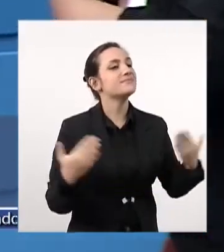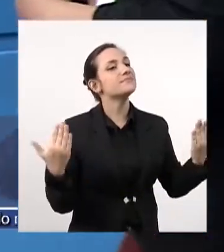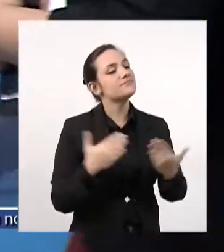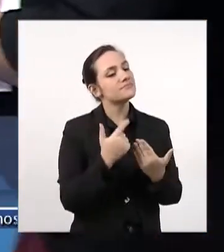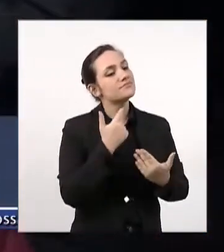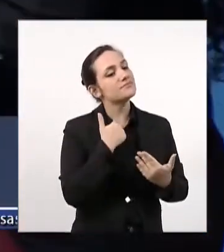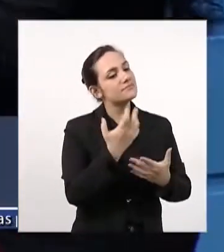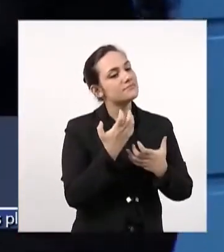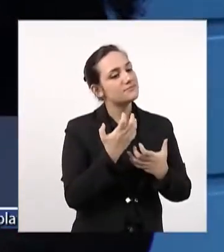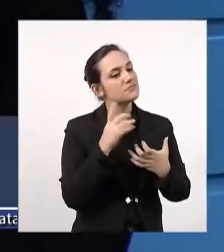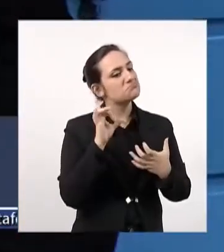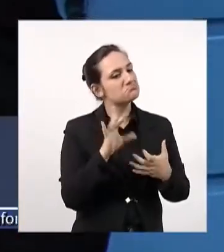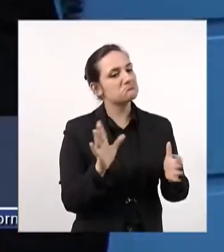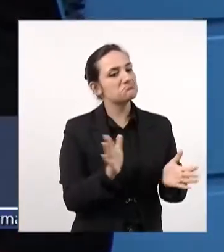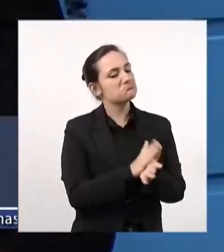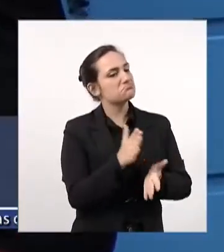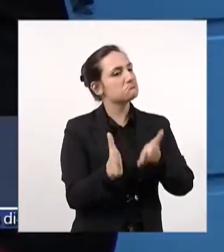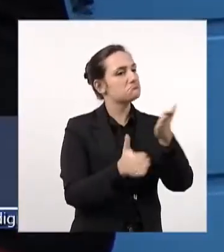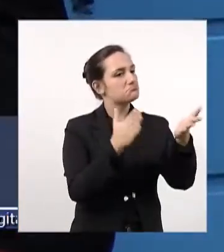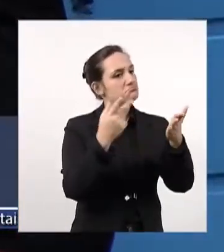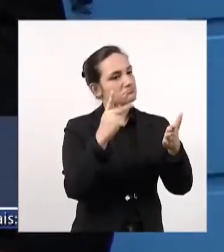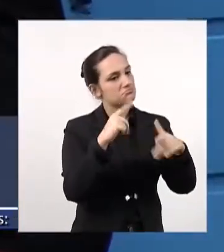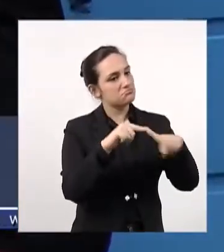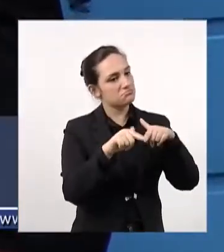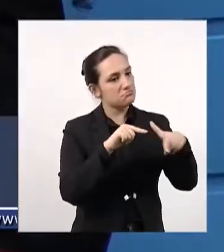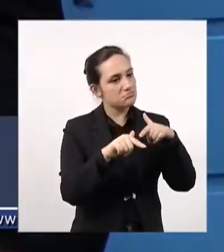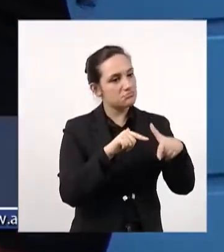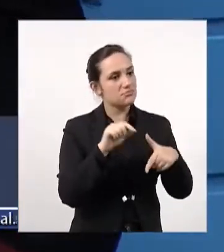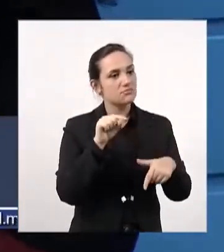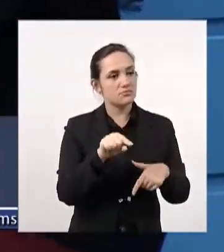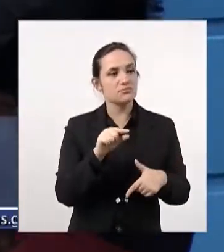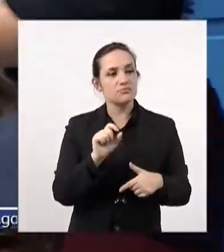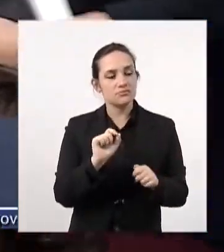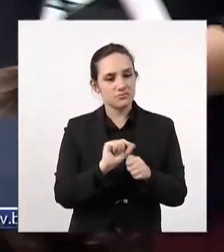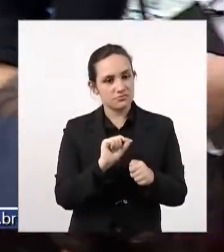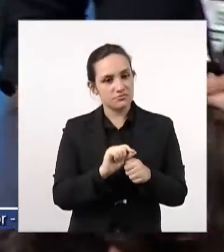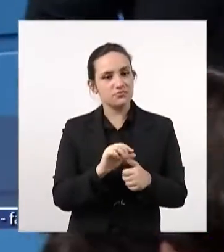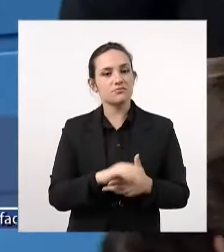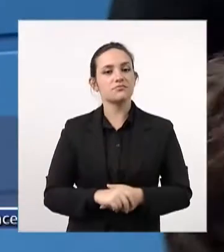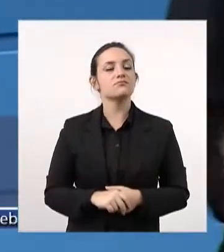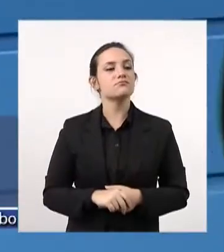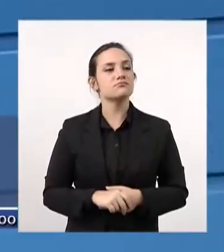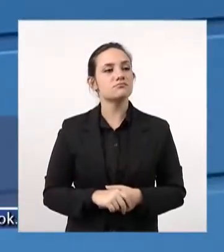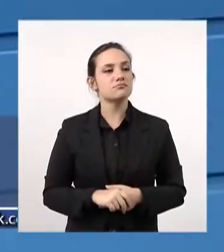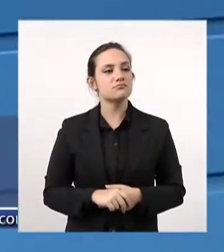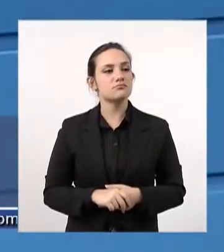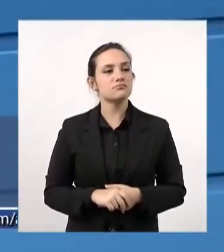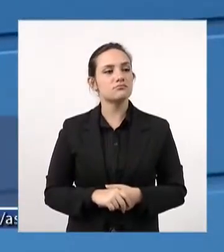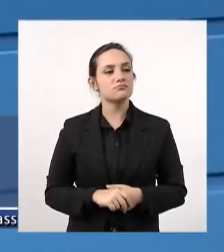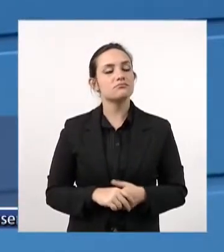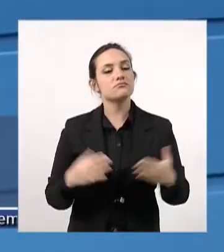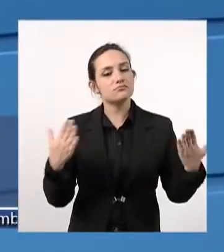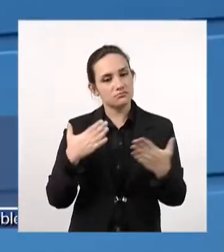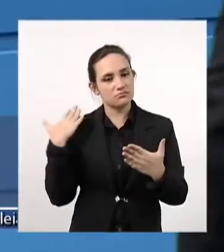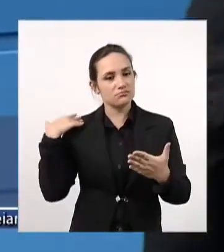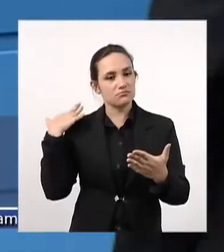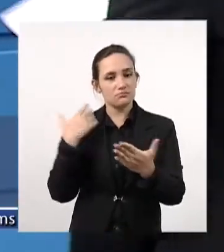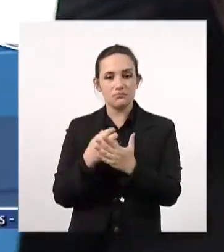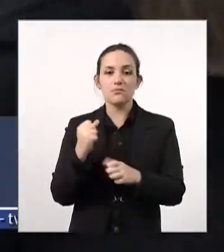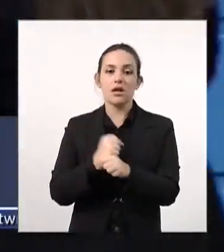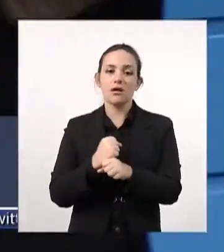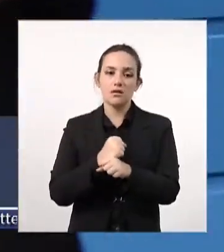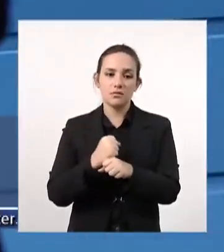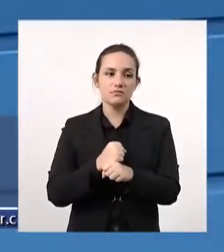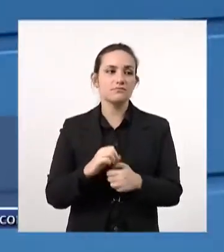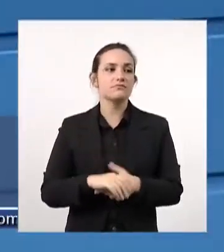apenas enaltecer o trabalho que Vossa Excelência desempenhou ao longo deste ano que passou à